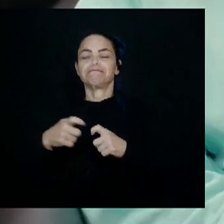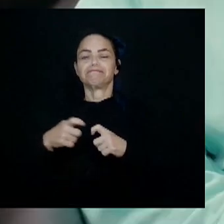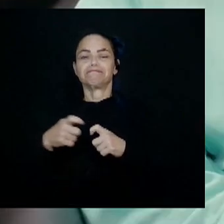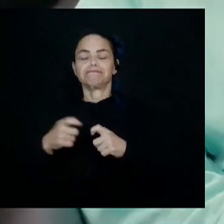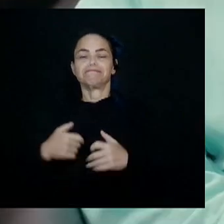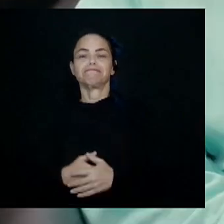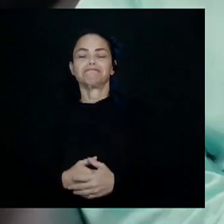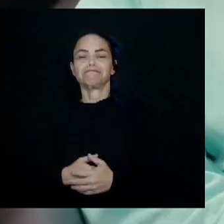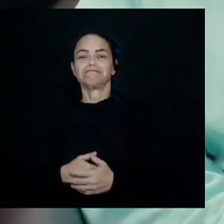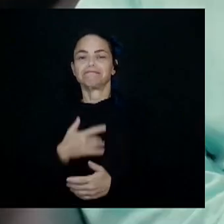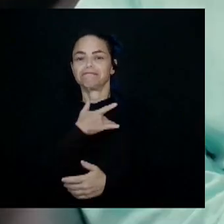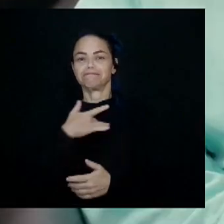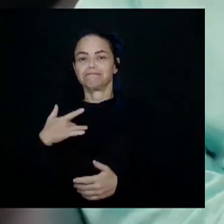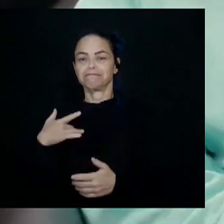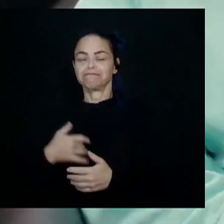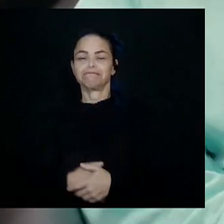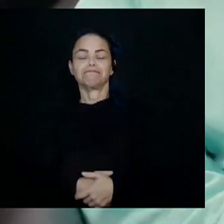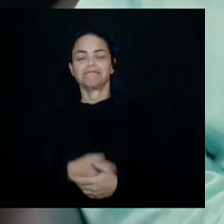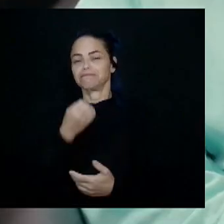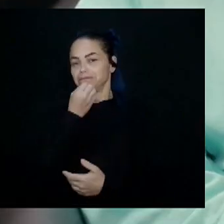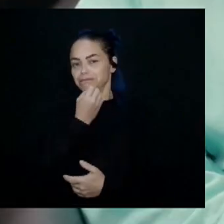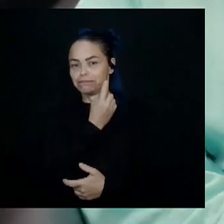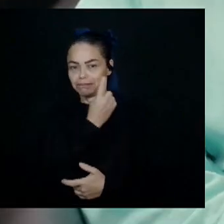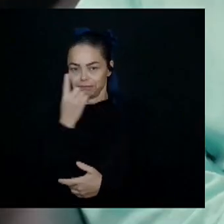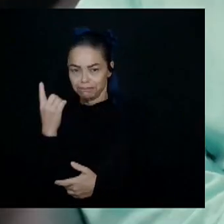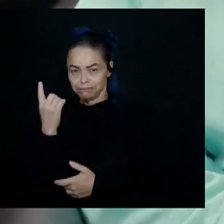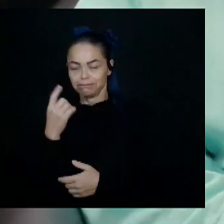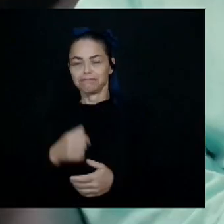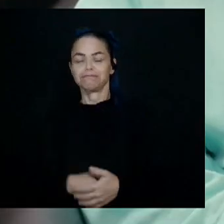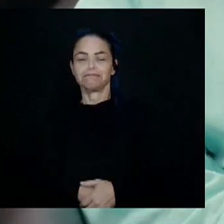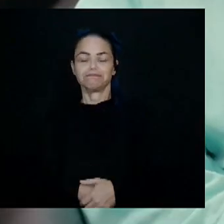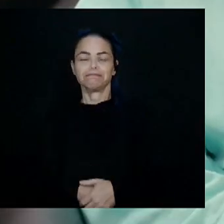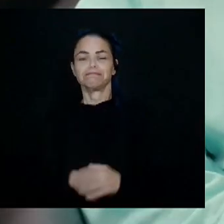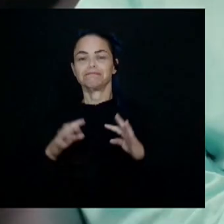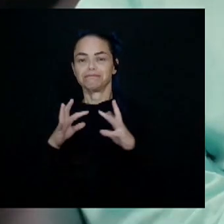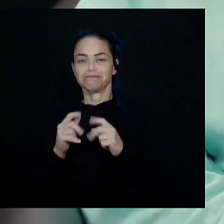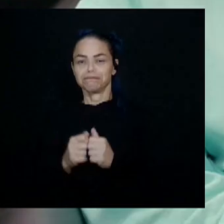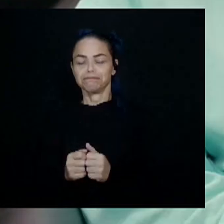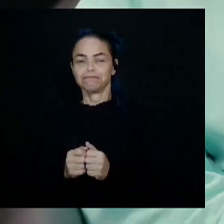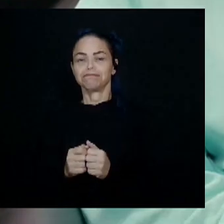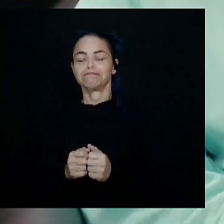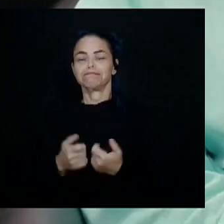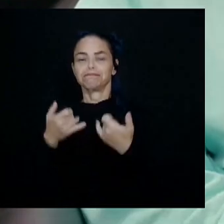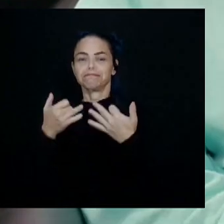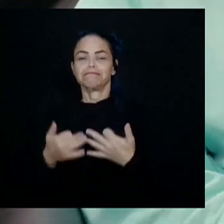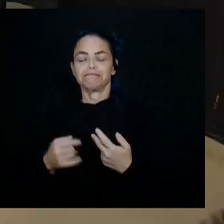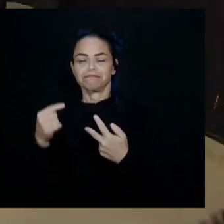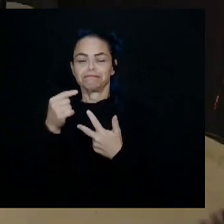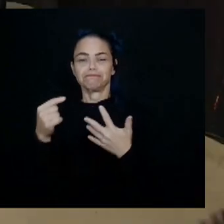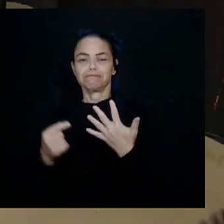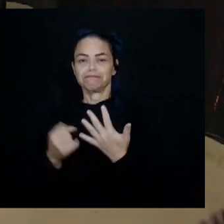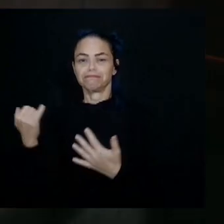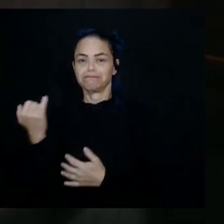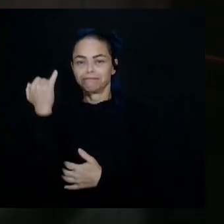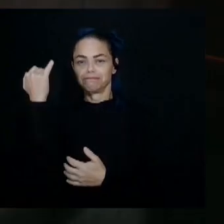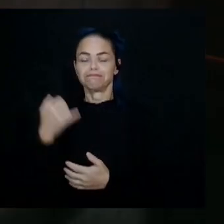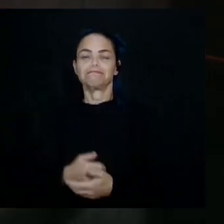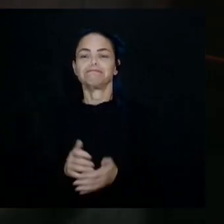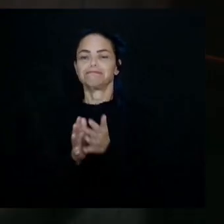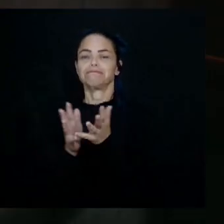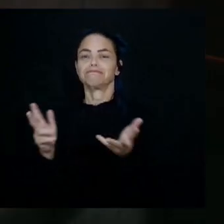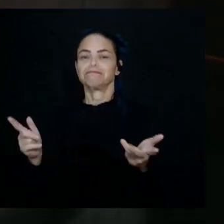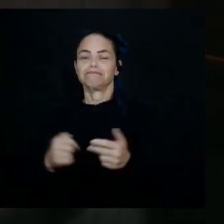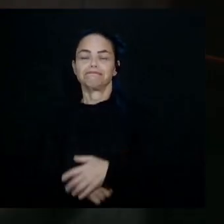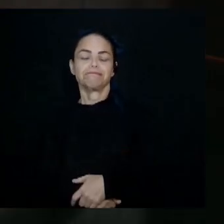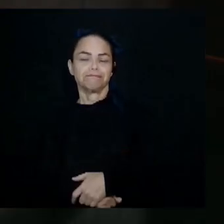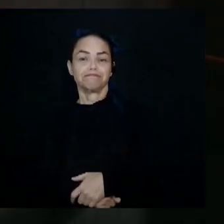dia, muito obrigada pelo convite, muito obrigada a todos. Espero esclarecer alguns pontos importantes. Maravilhosa! Para